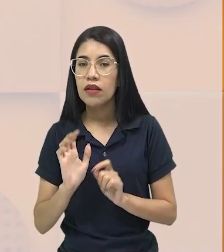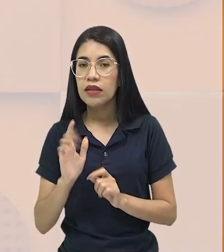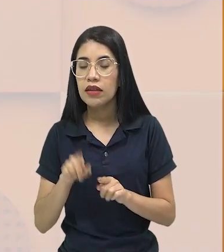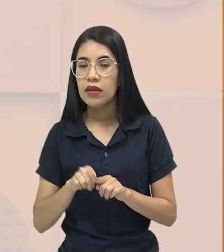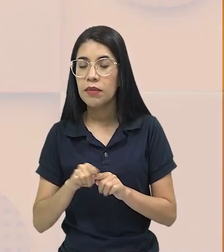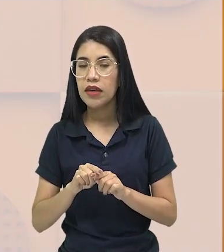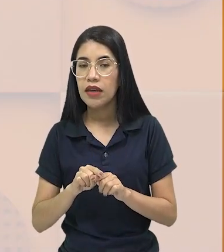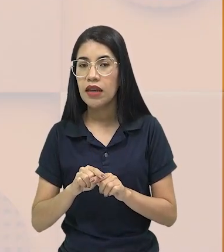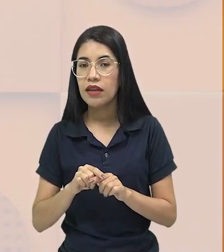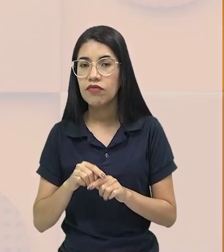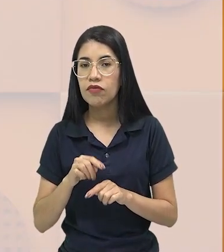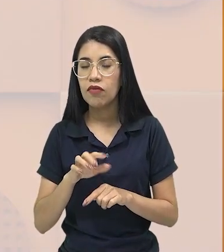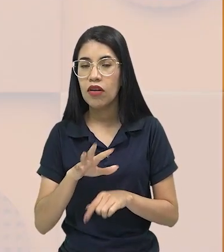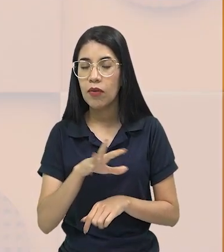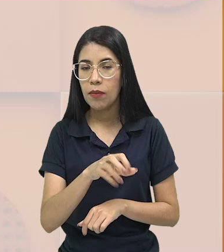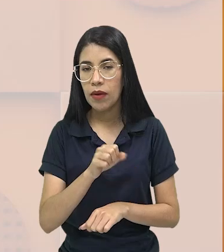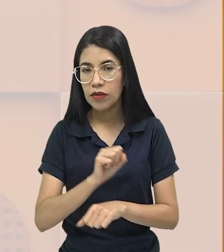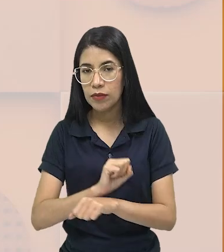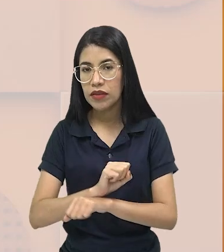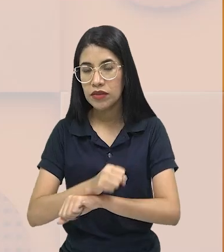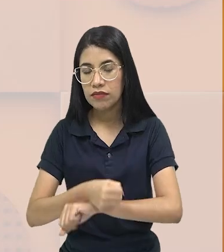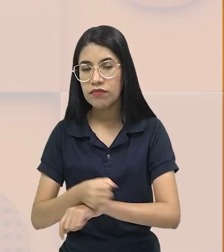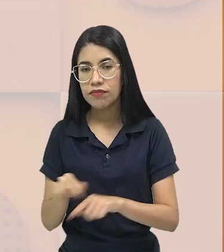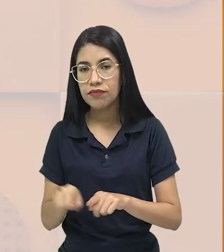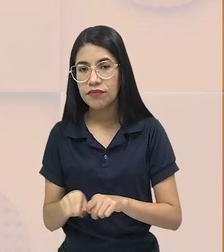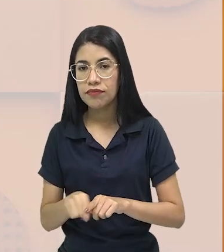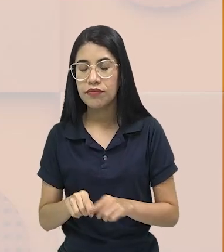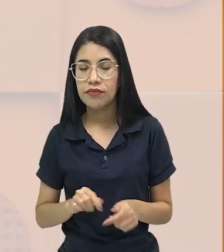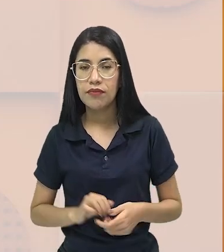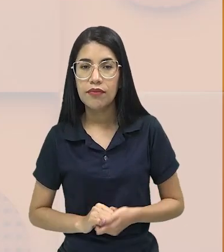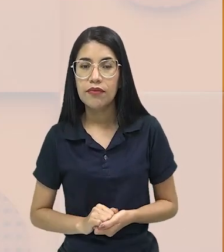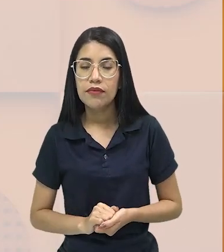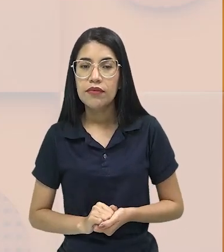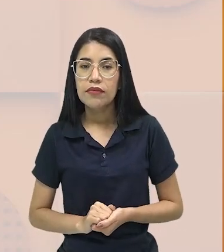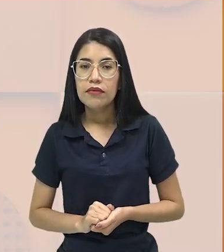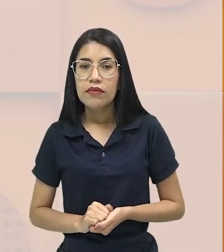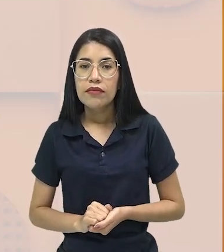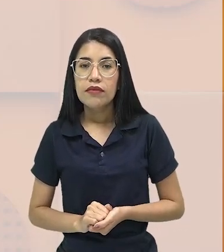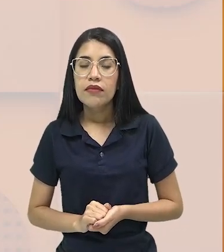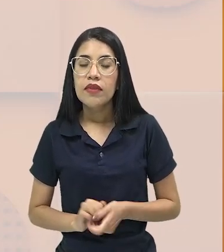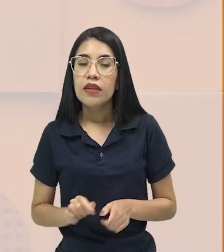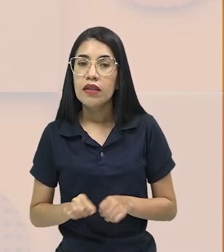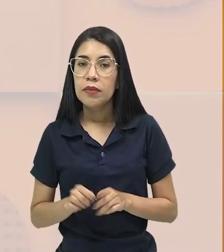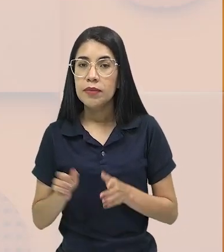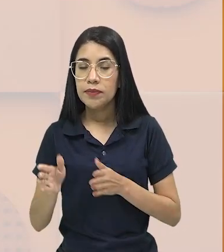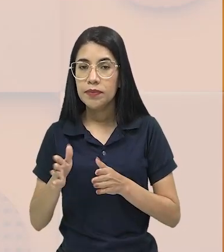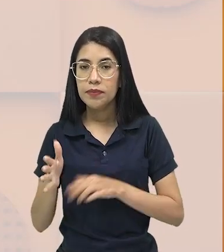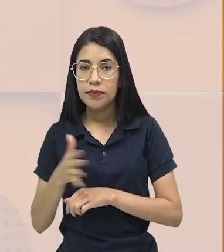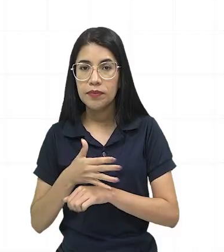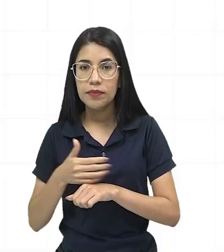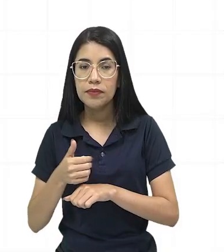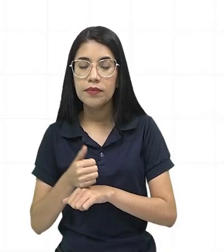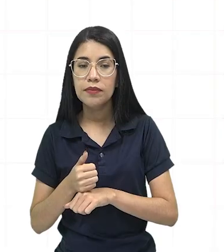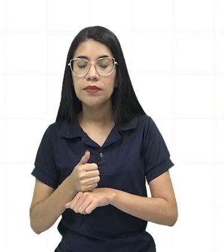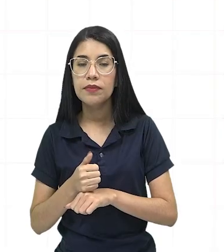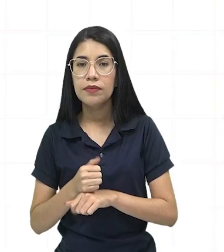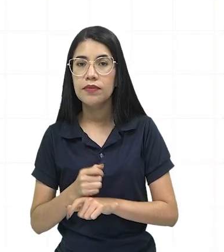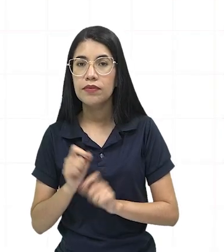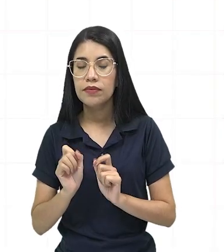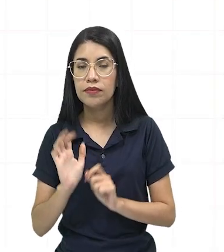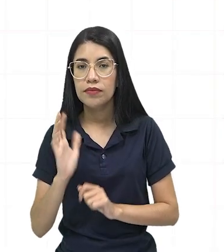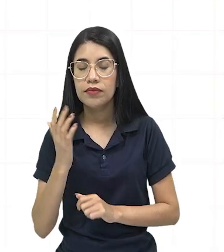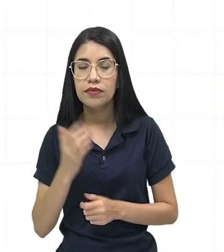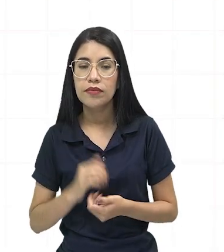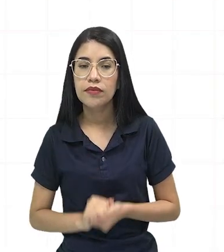à escravidão, certo? Continuando, ainda no período colonial, do Brasil colonial, a gente vai ver no nosso